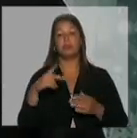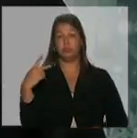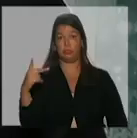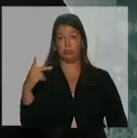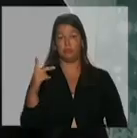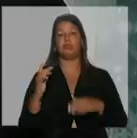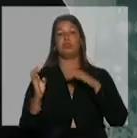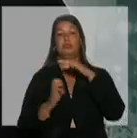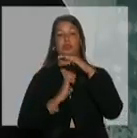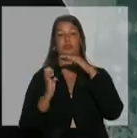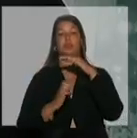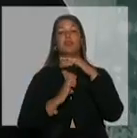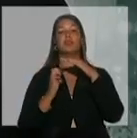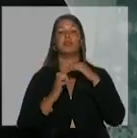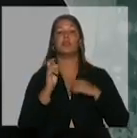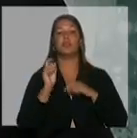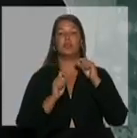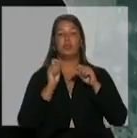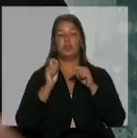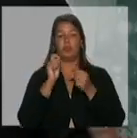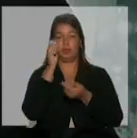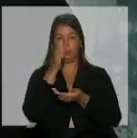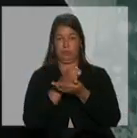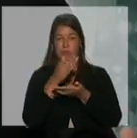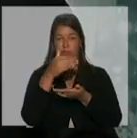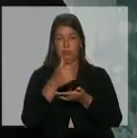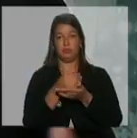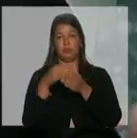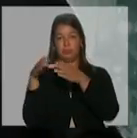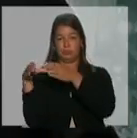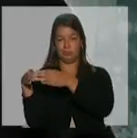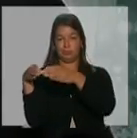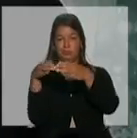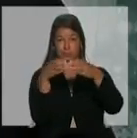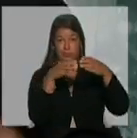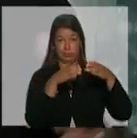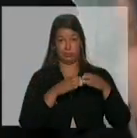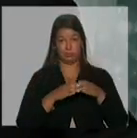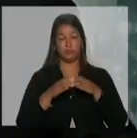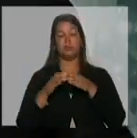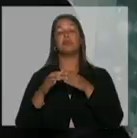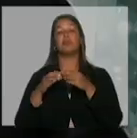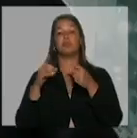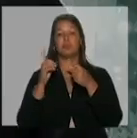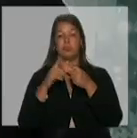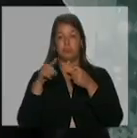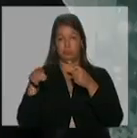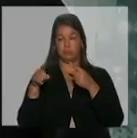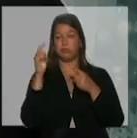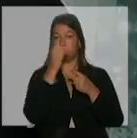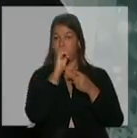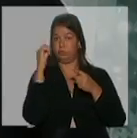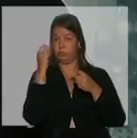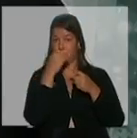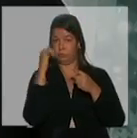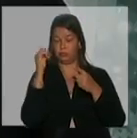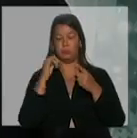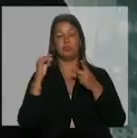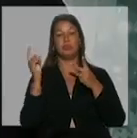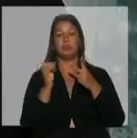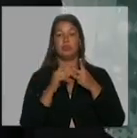a empresa de pesquisa energética, ela é dividida em diretorias. Tem uma diretoria que trata efetivamente de energia